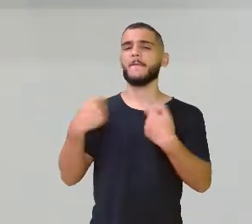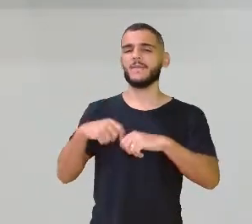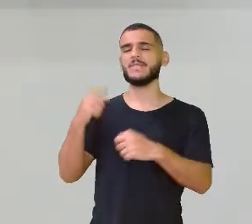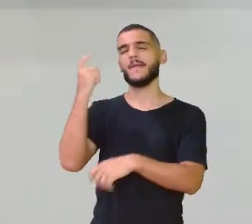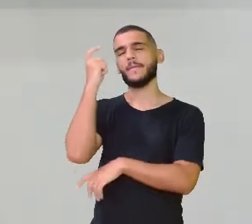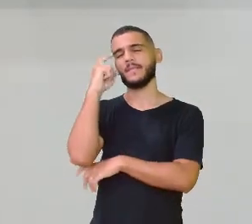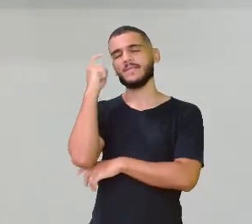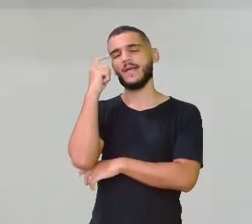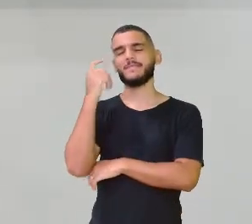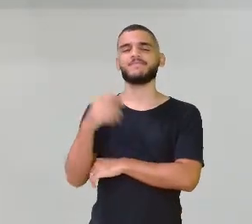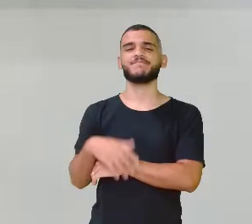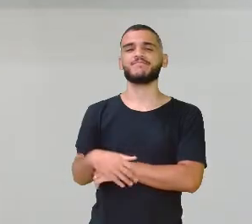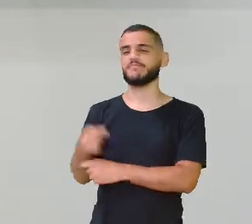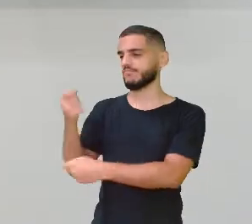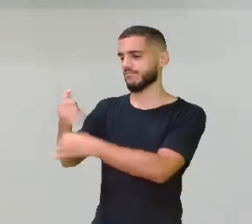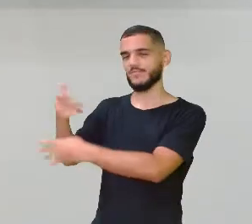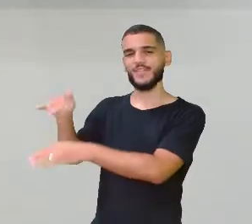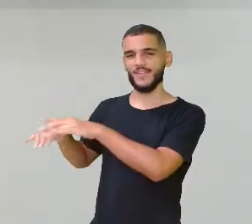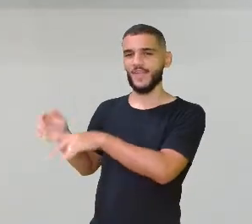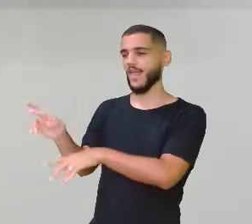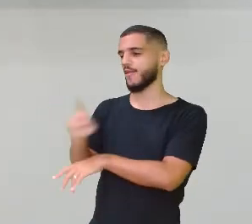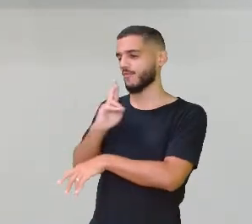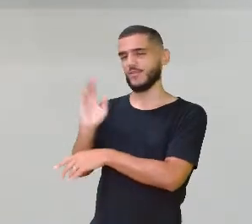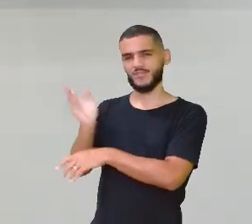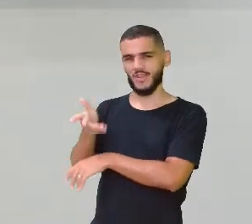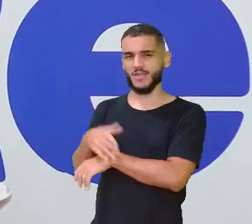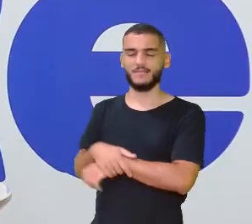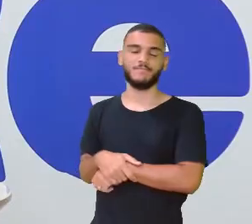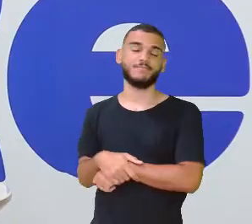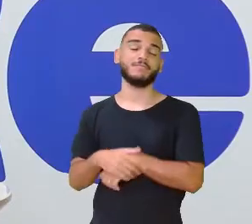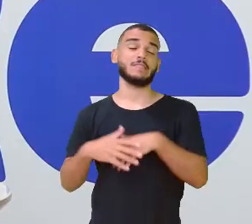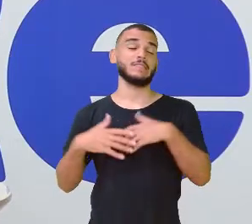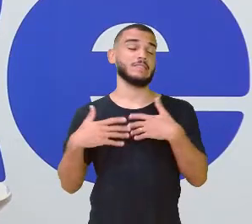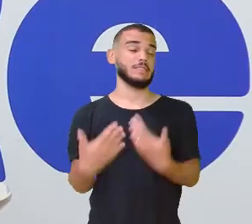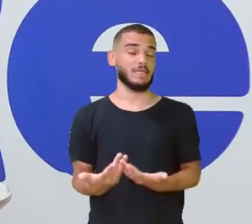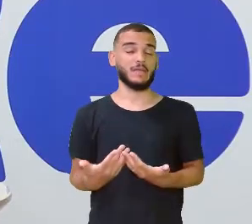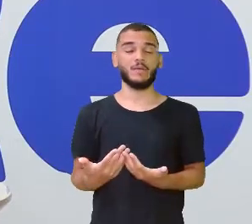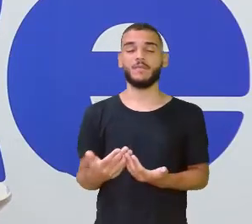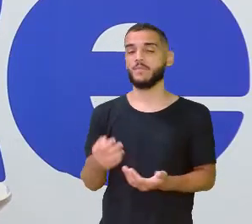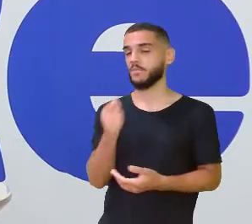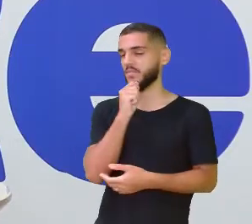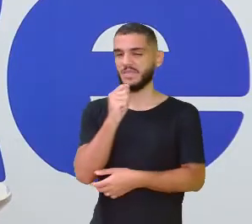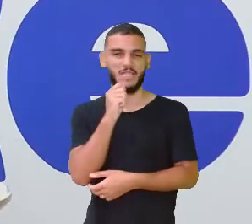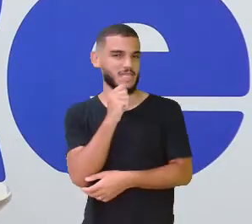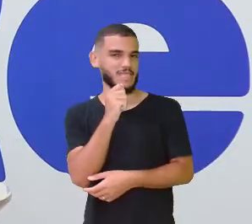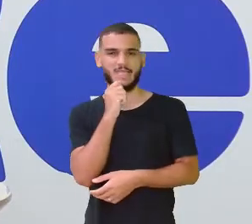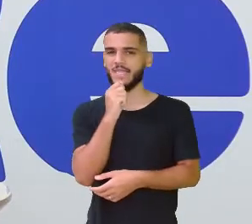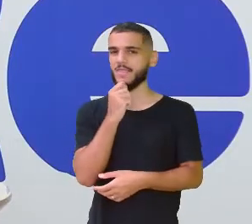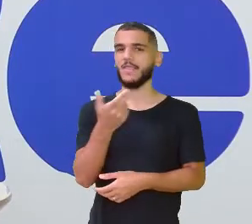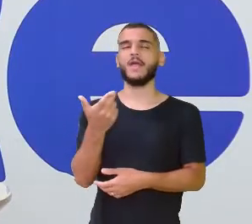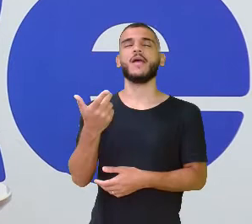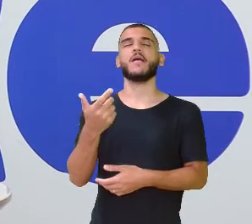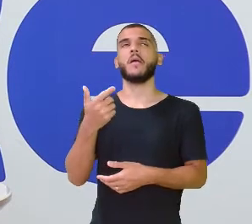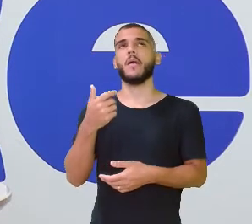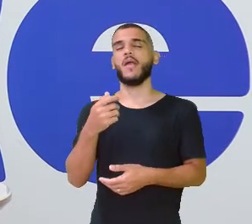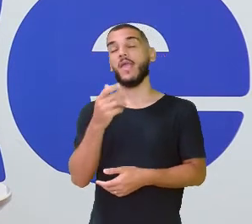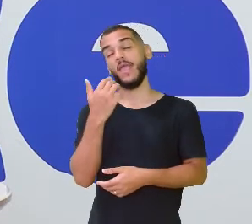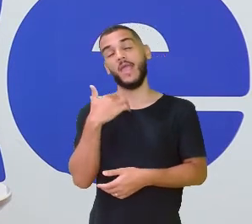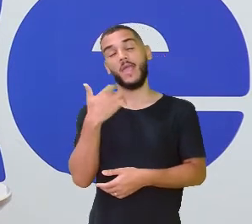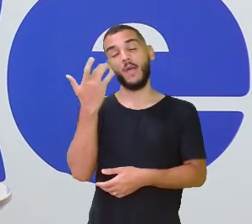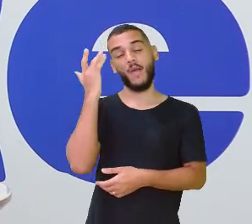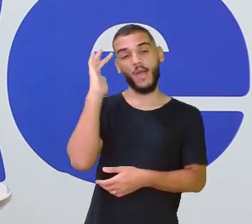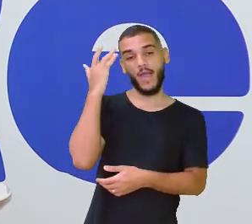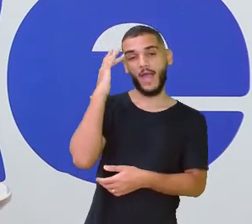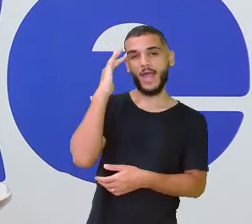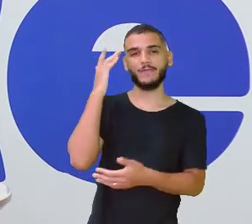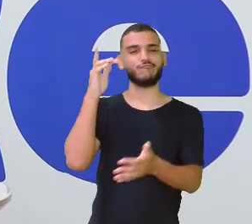já respondeu aí quem é você na minha pergunta? Não, ainda não. Acho que eles ainda estão avaliando. E não se já preocupem, estão na não,